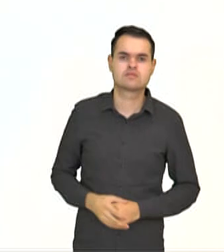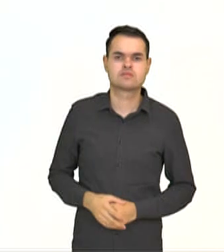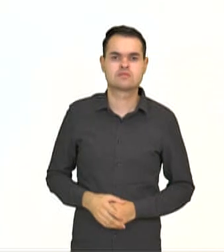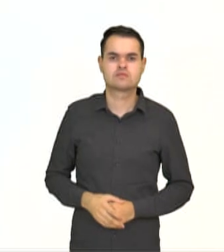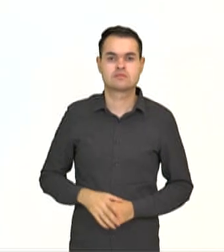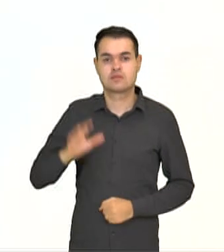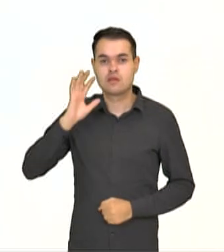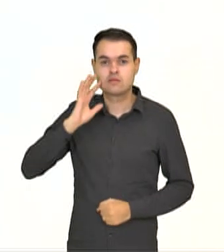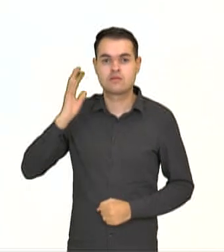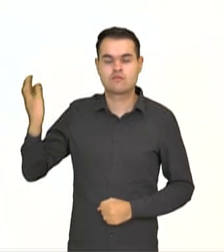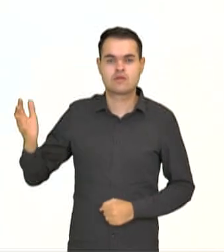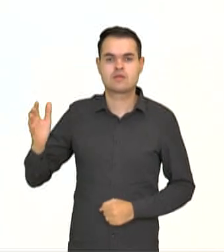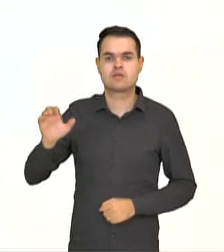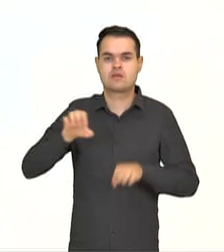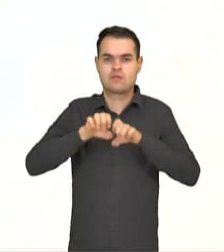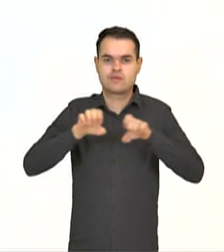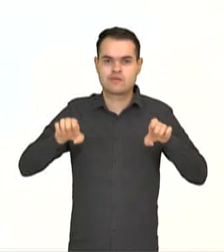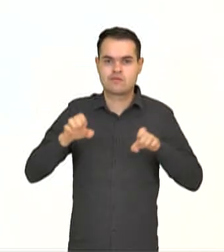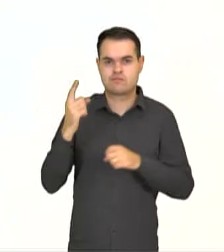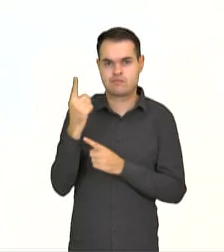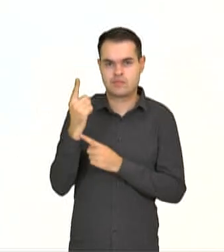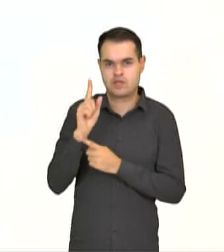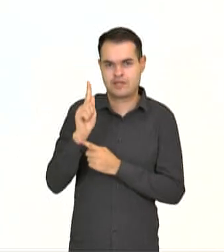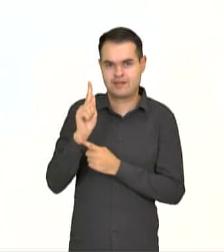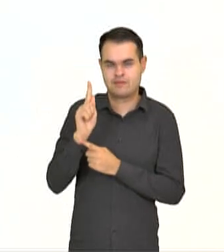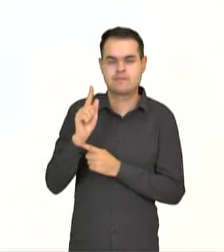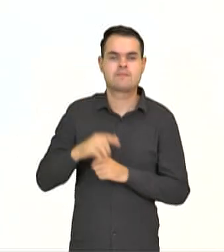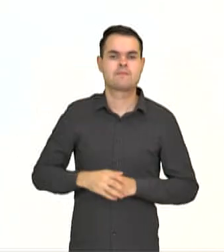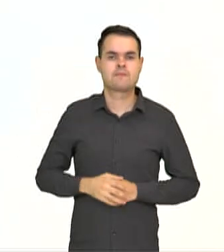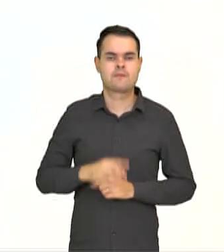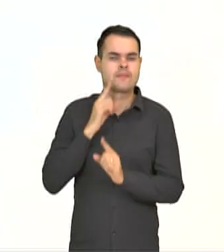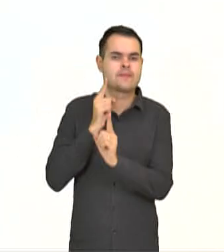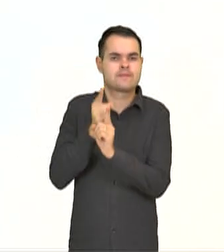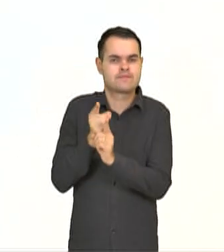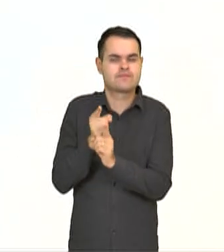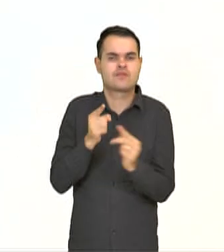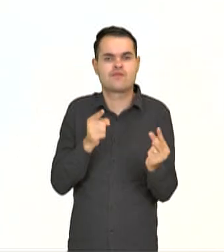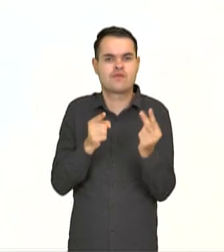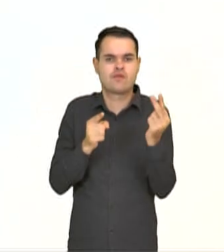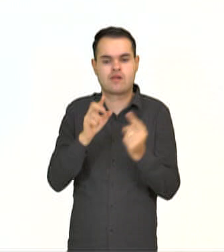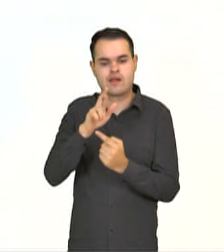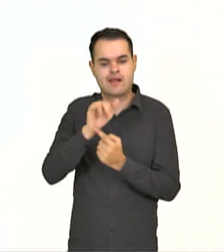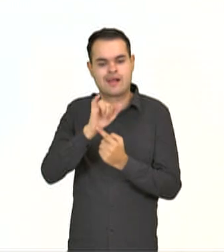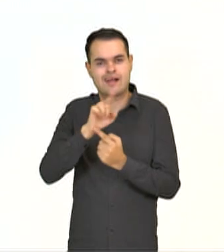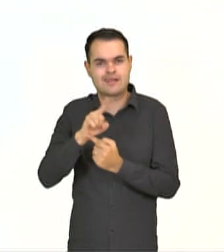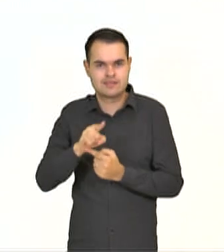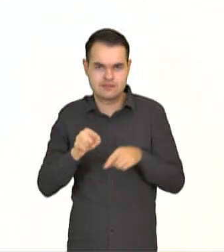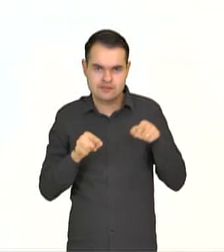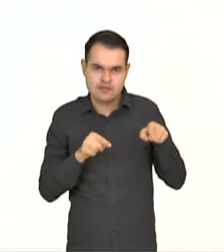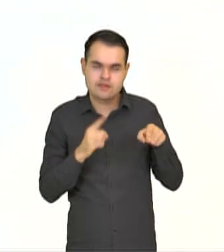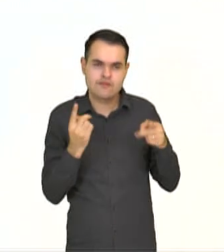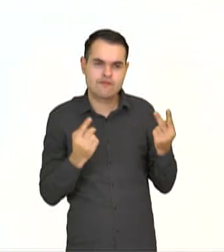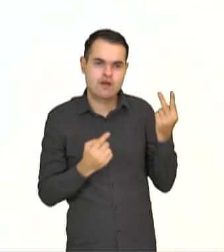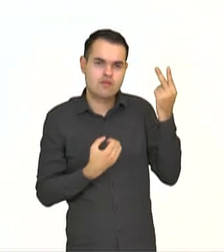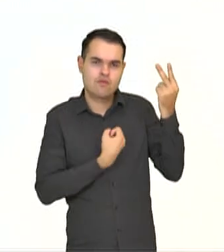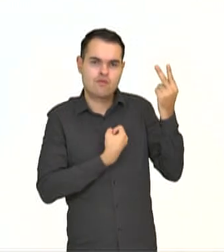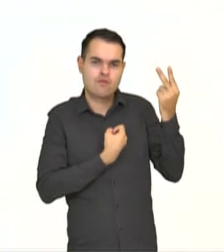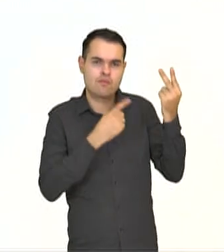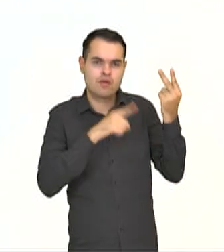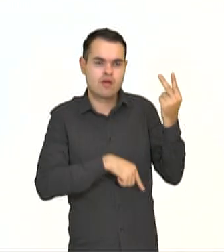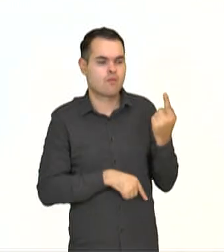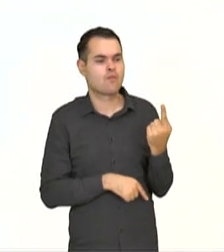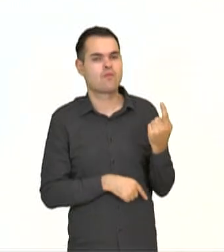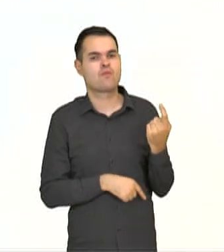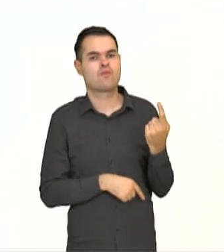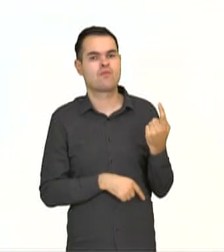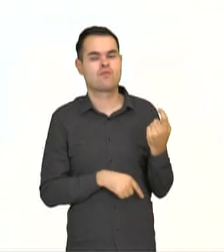uma equação do primeiro grau, encontramos o valor de sua raiz. Isso mesmo. Esse valor é o único